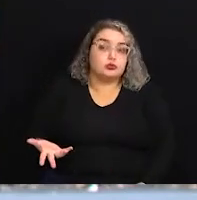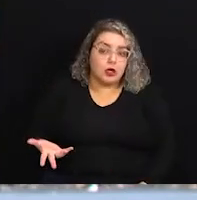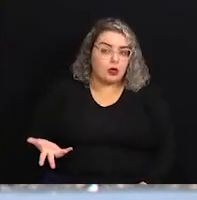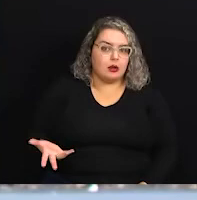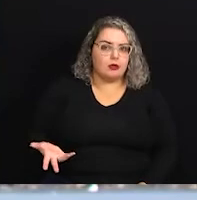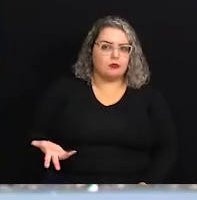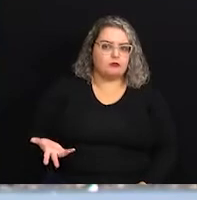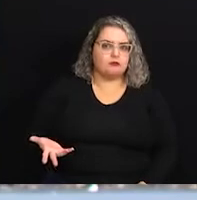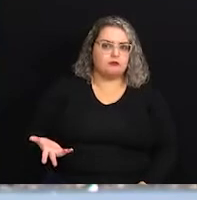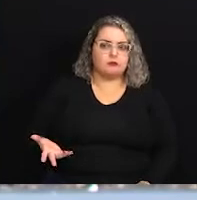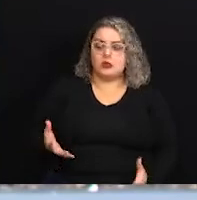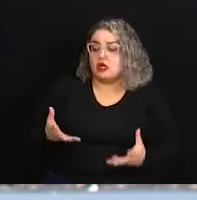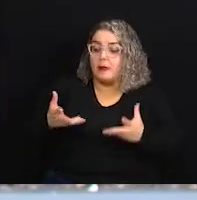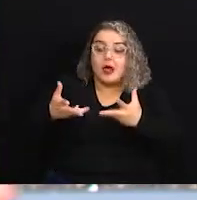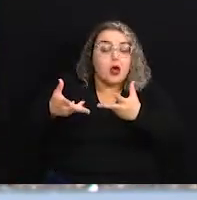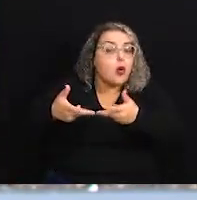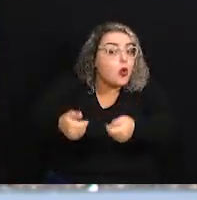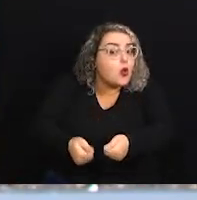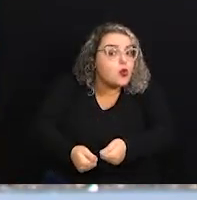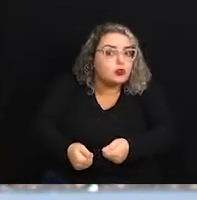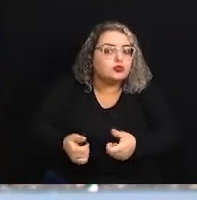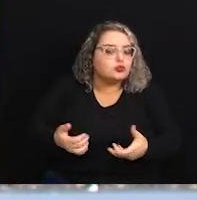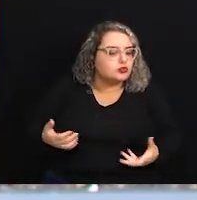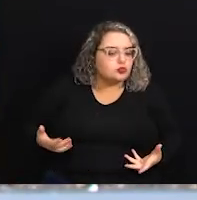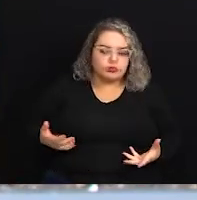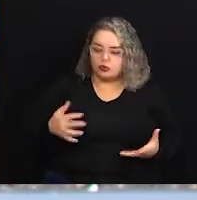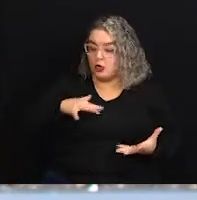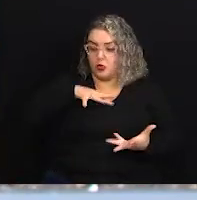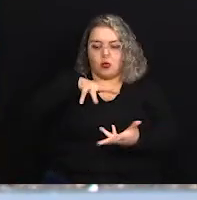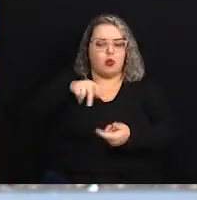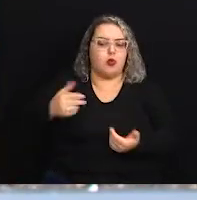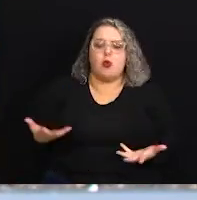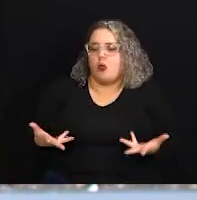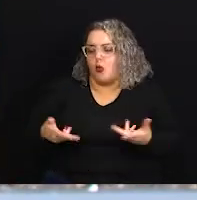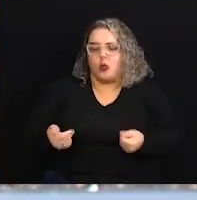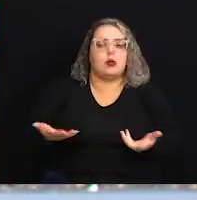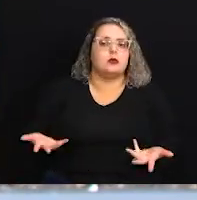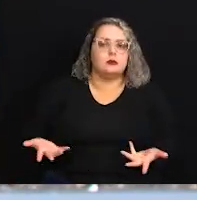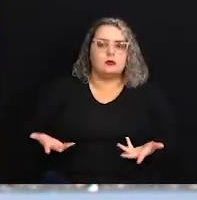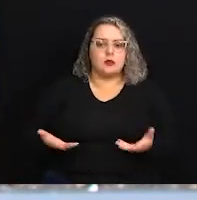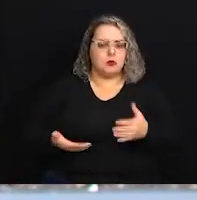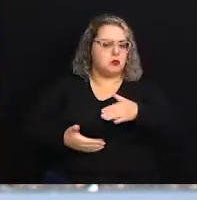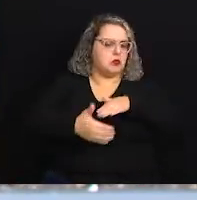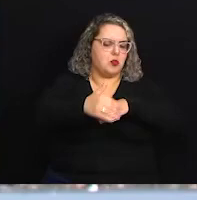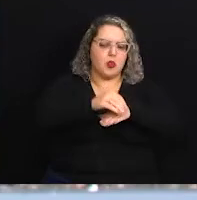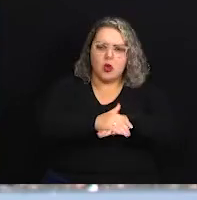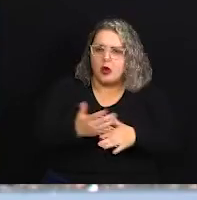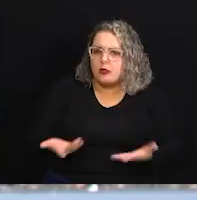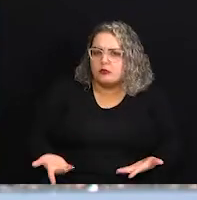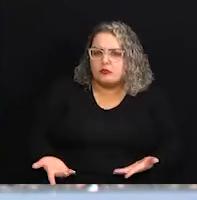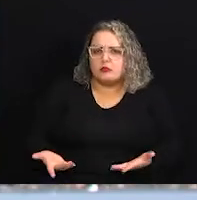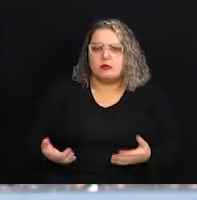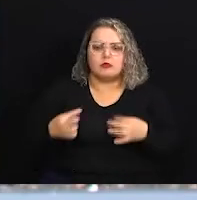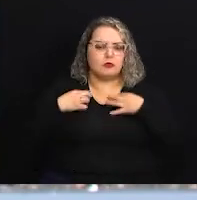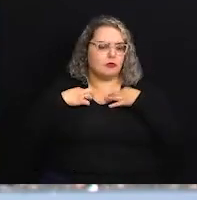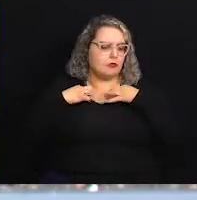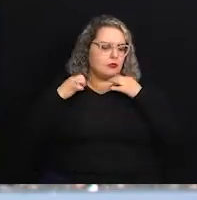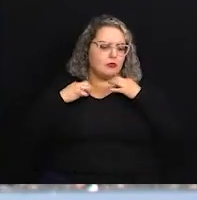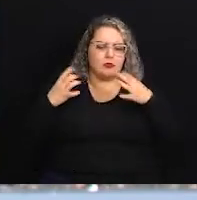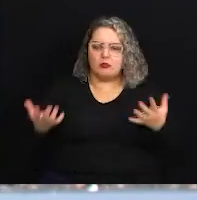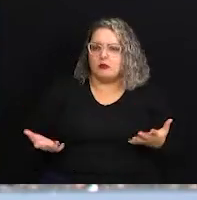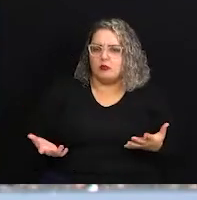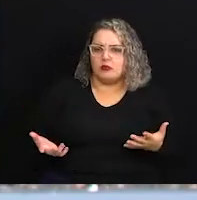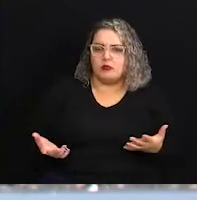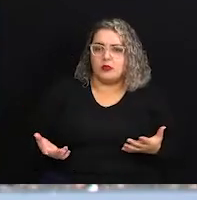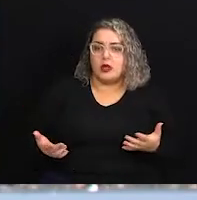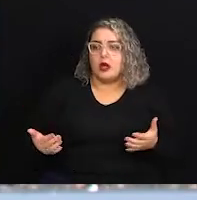aquela mercadoria. Isso é para tudo. Para tudo. Eu dei o exemplo do vestimento, mas vale para um calçado, vale para um vestuário,